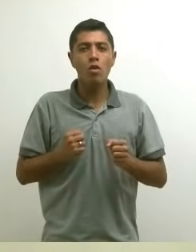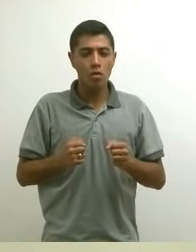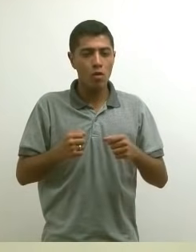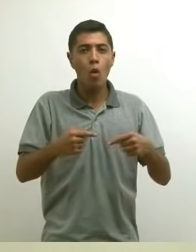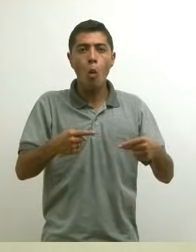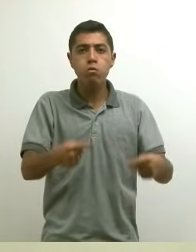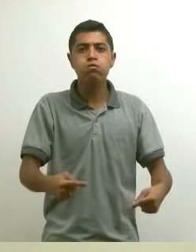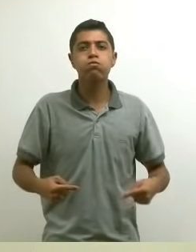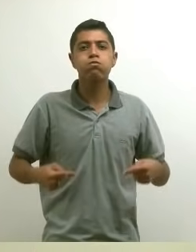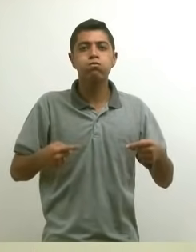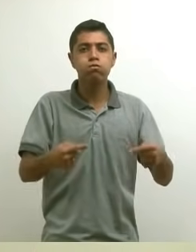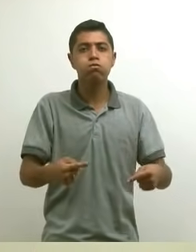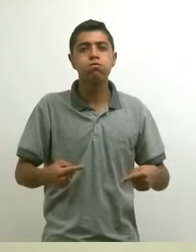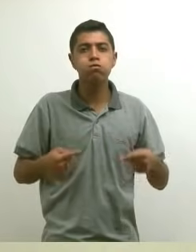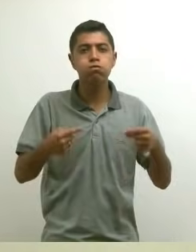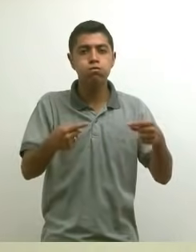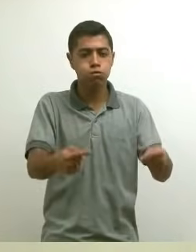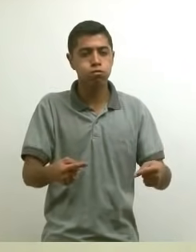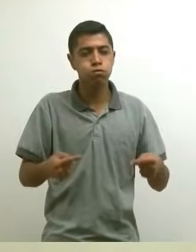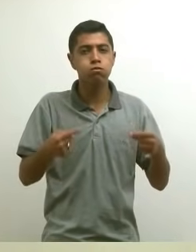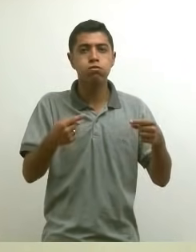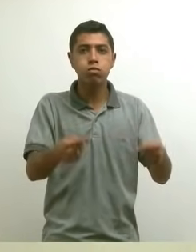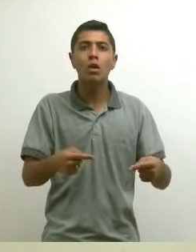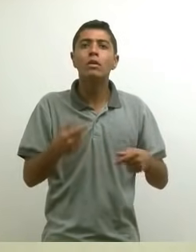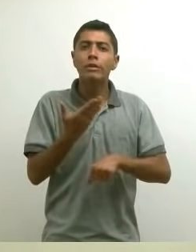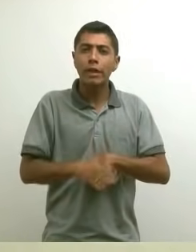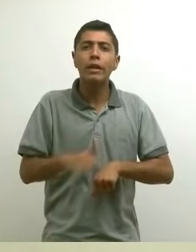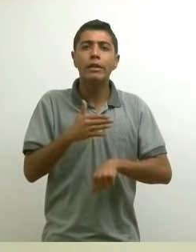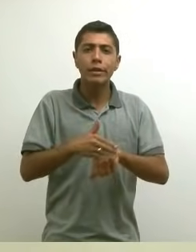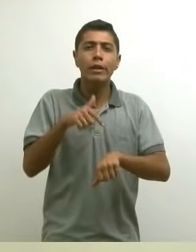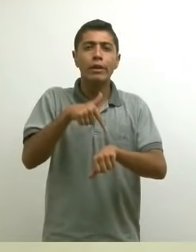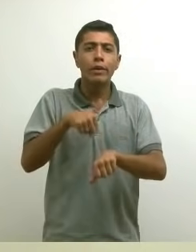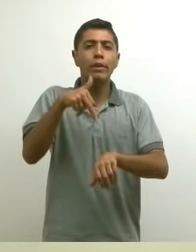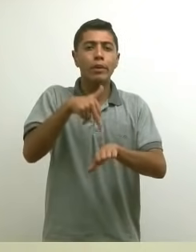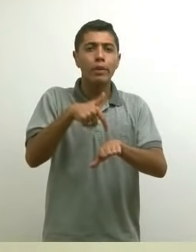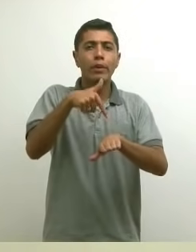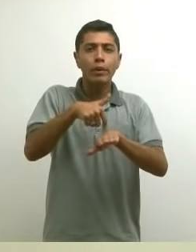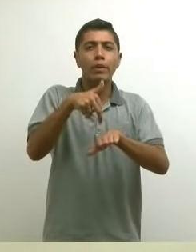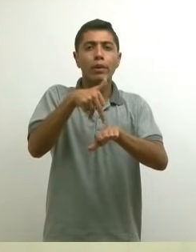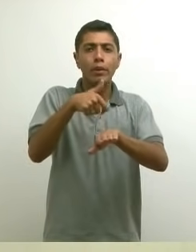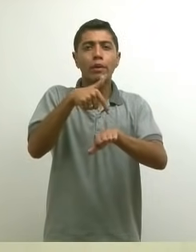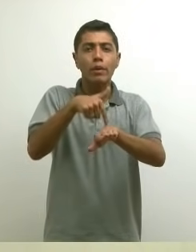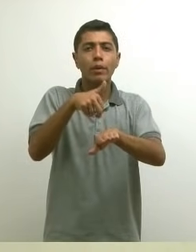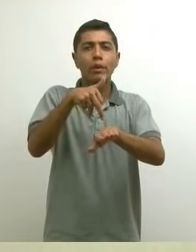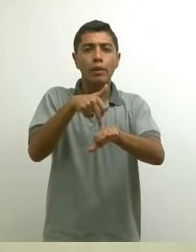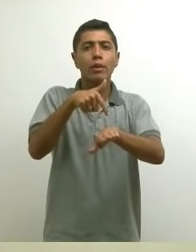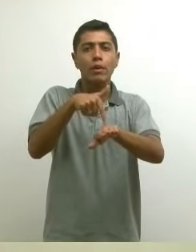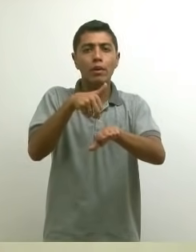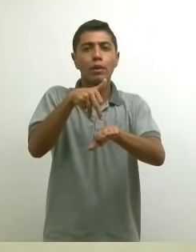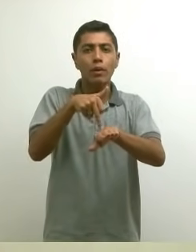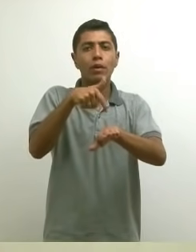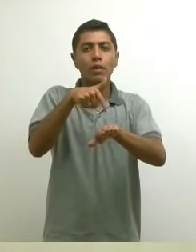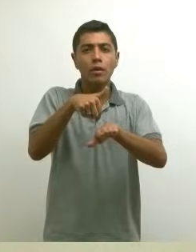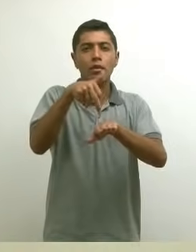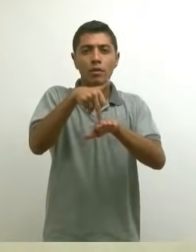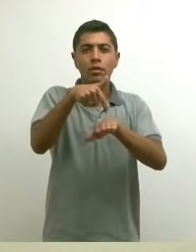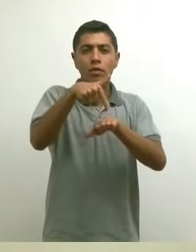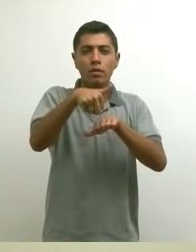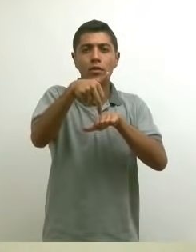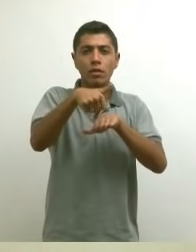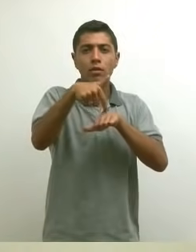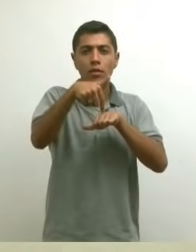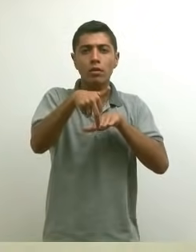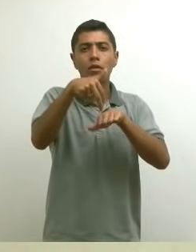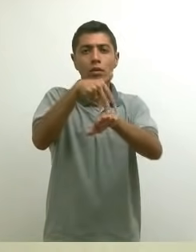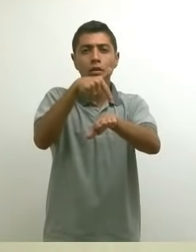metabolismo dos adultos que como atividade física fazem basicamente esteira em que o colesterol pode subir por estresse e